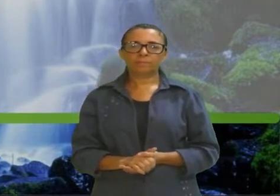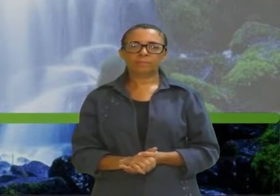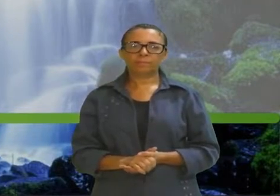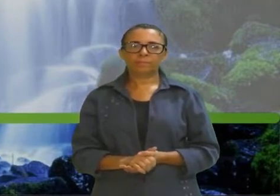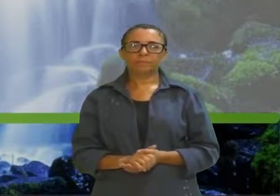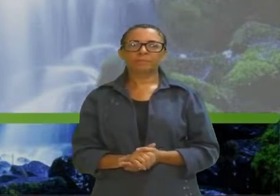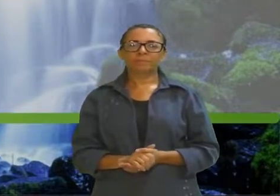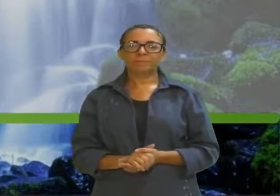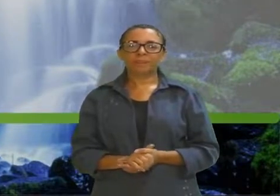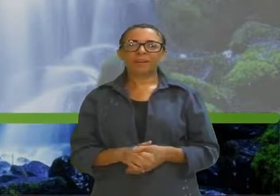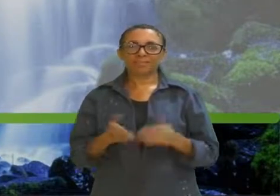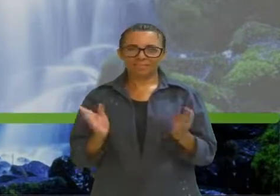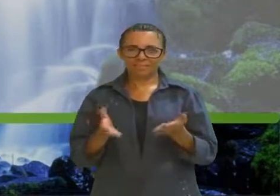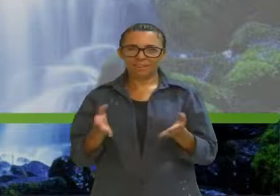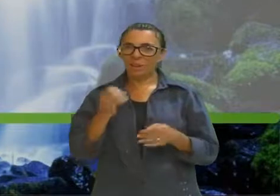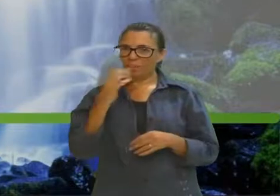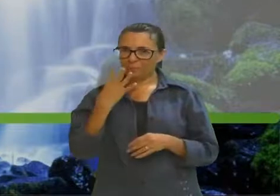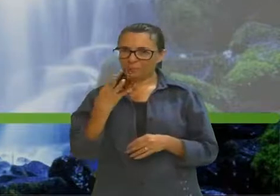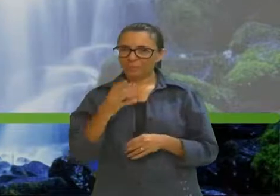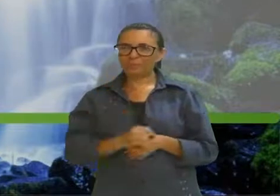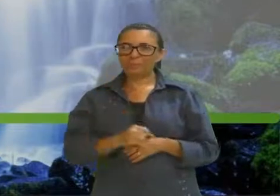Pode. Amados,